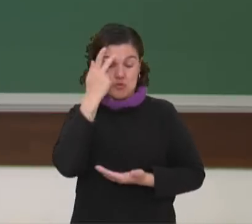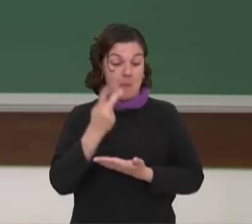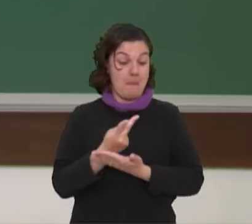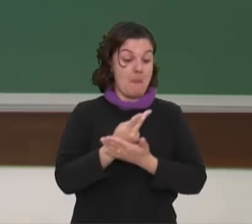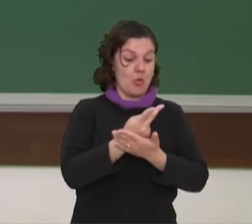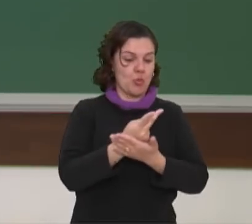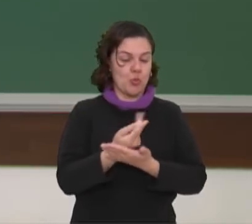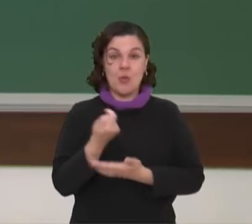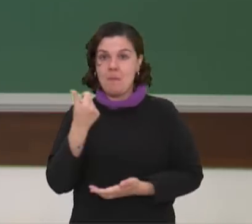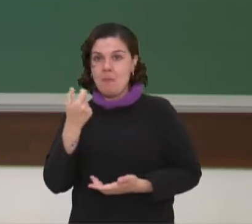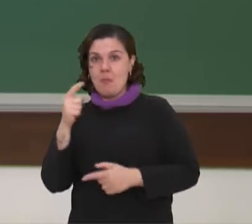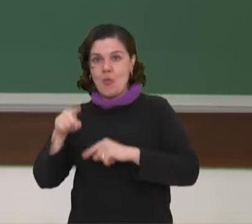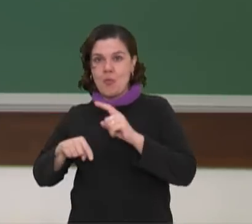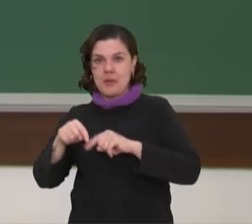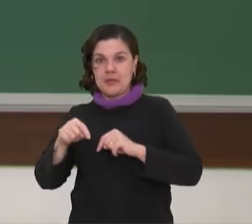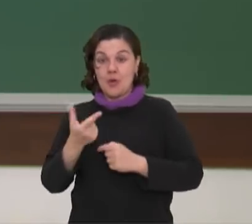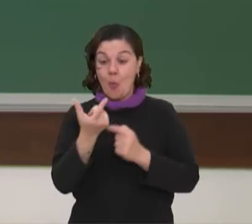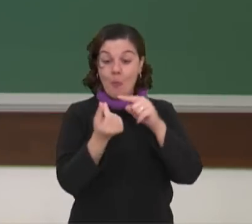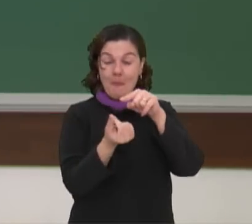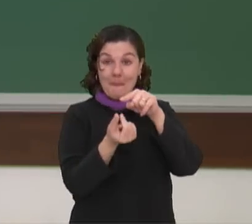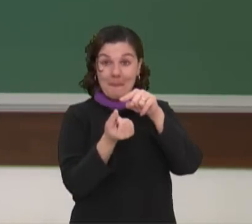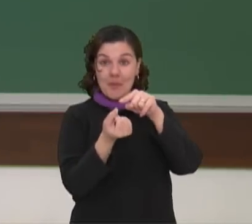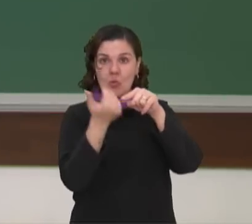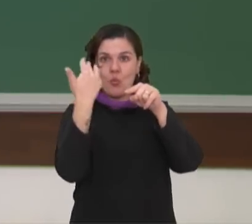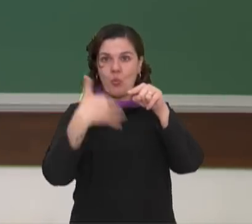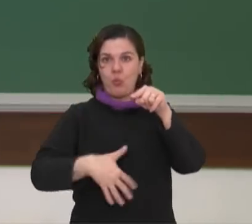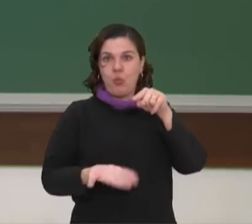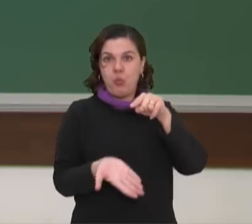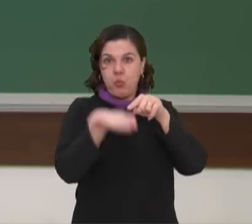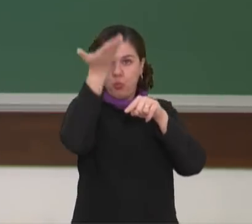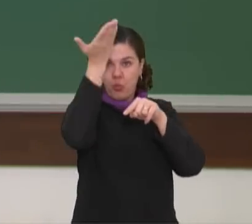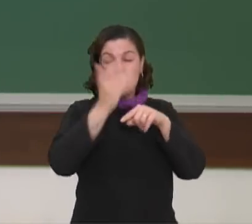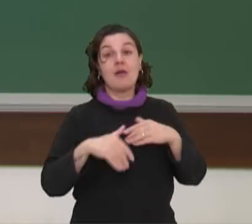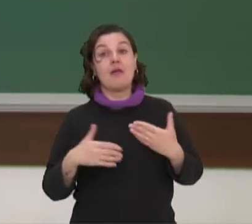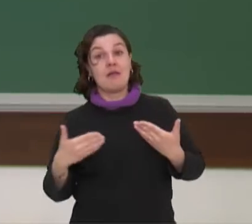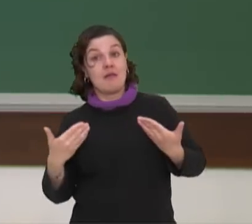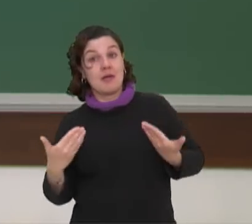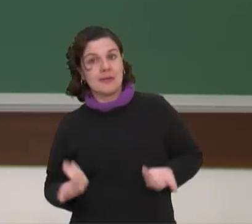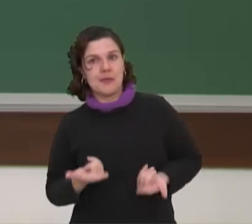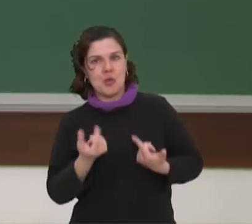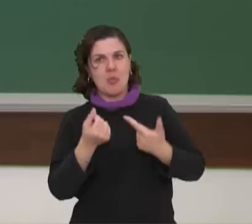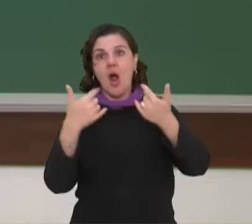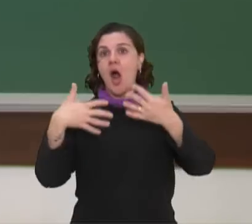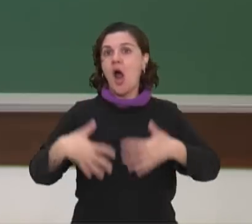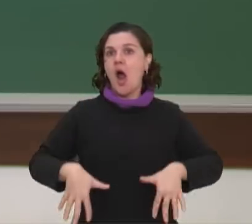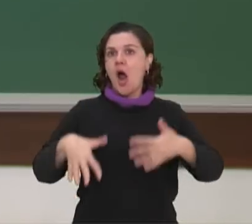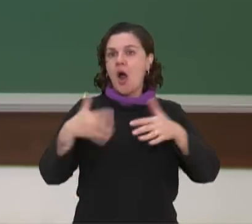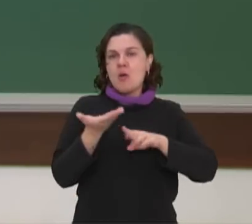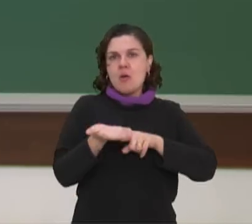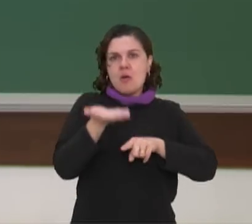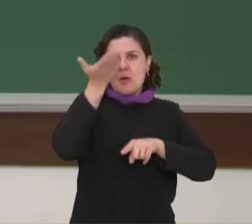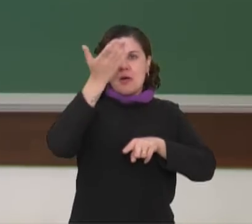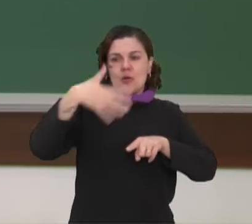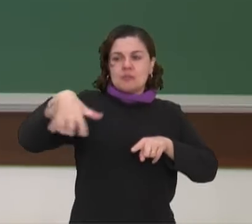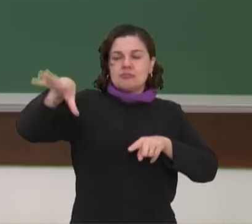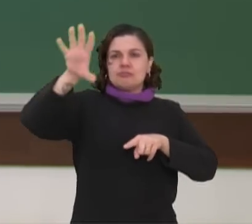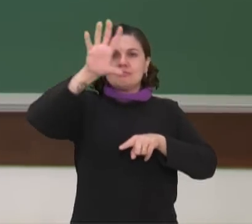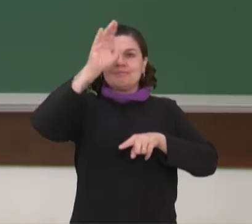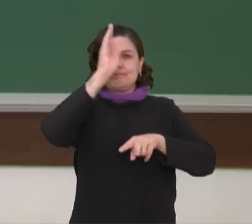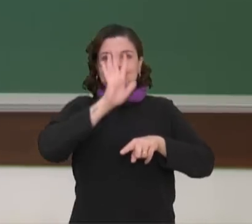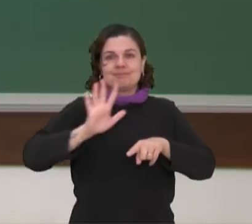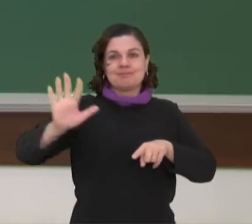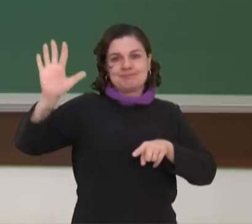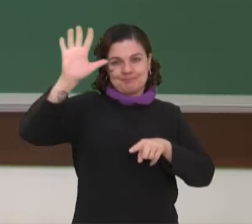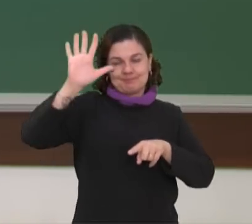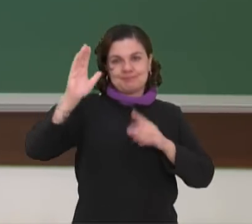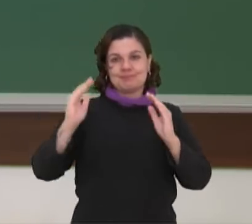que a oferta, os preços eram mais elevados. Então, os preços em Minas Gerais eram muito mais altos do que os praticados